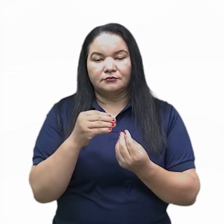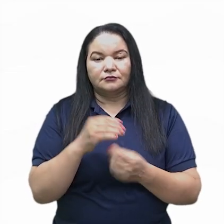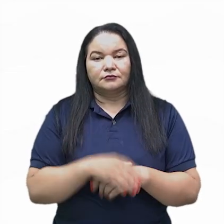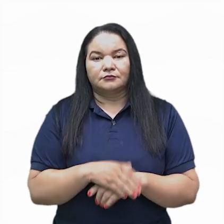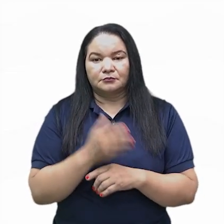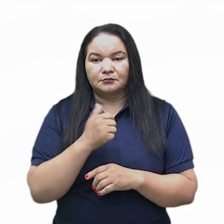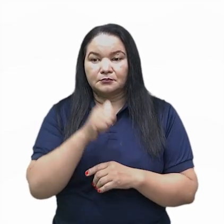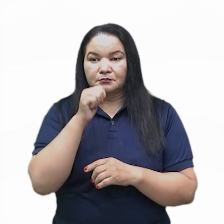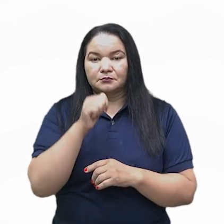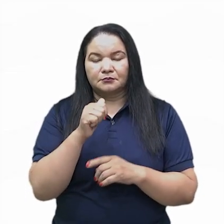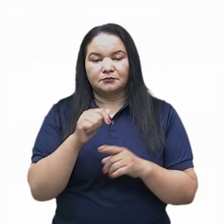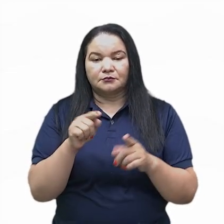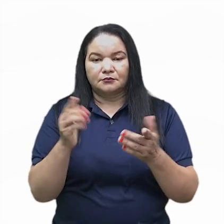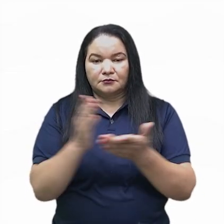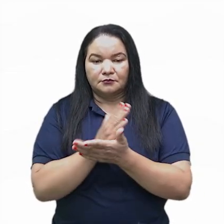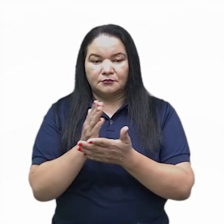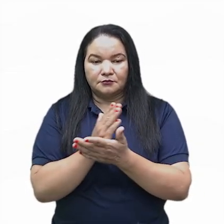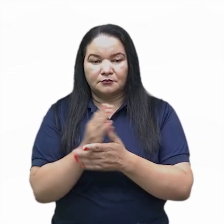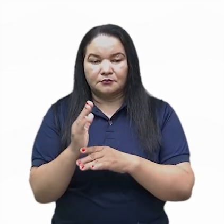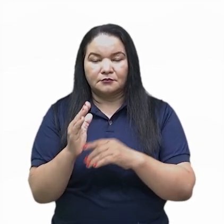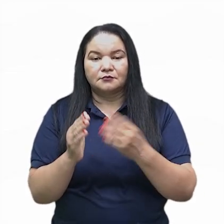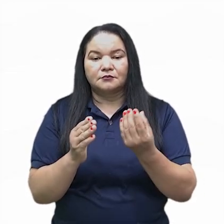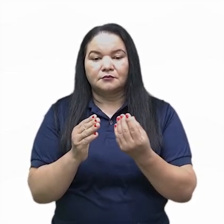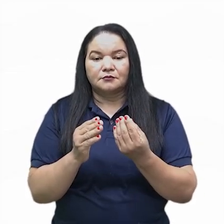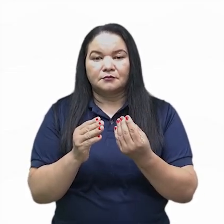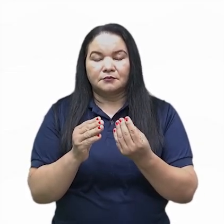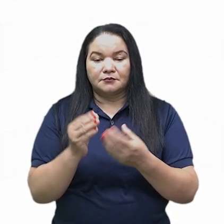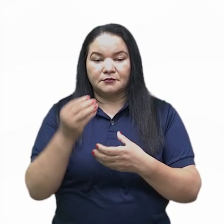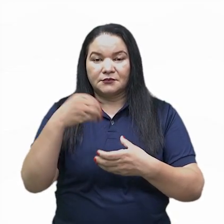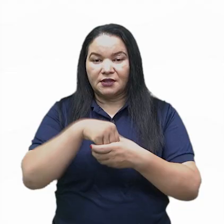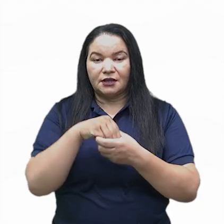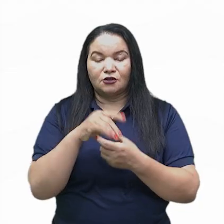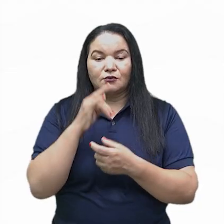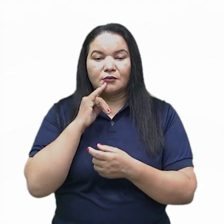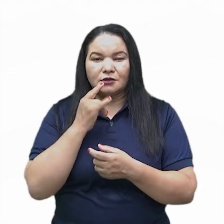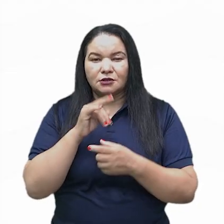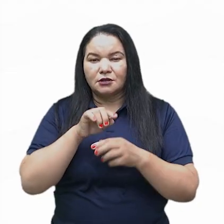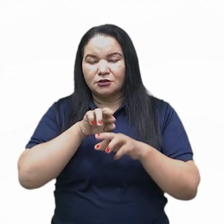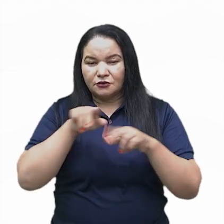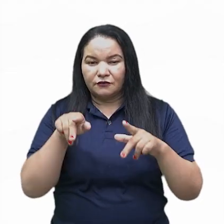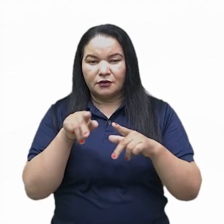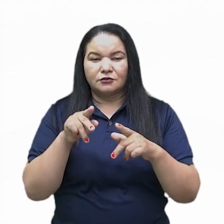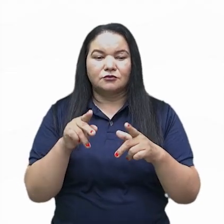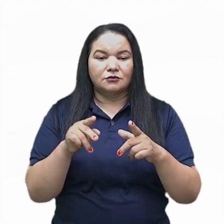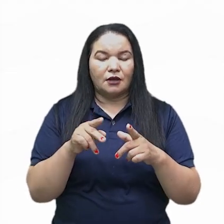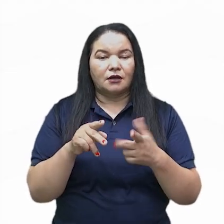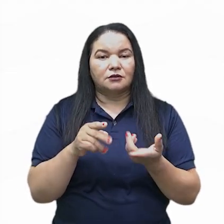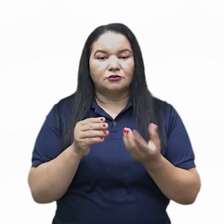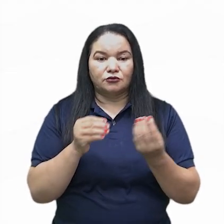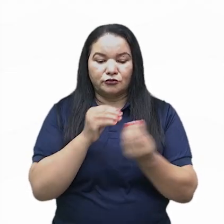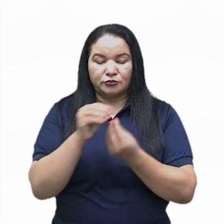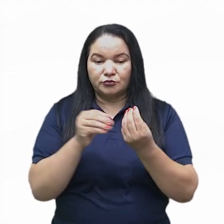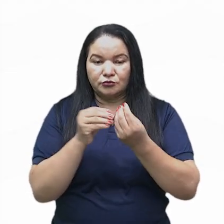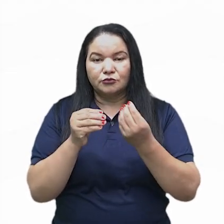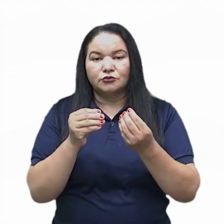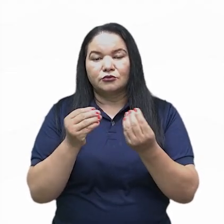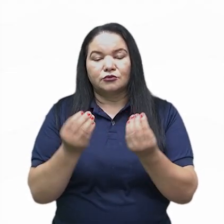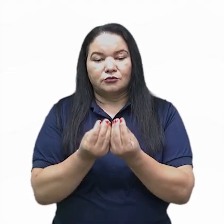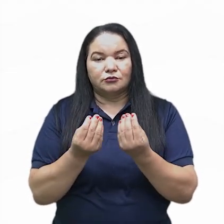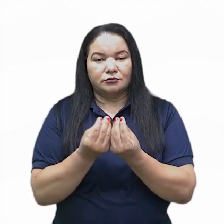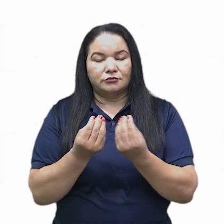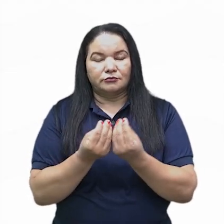né, acabaram substituindo o etanol, né, na bebida alcoólica pelo metanol, e é perigosíssimo. Além